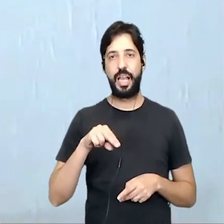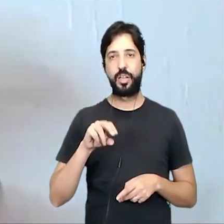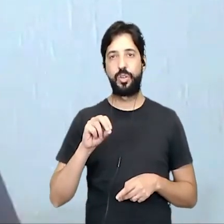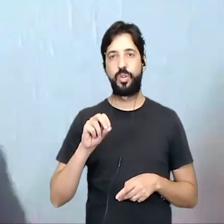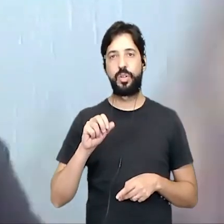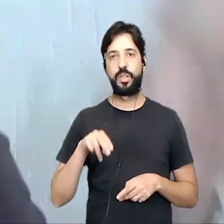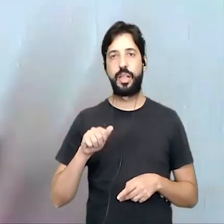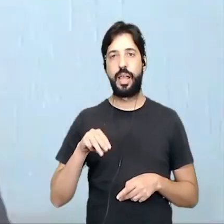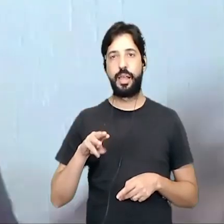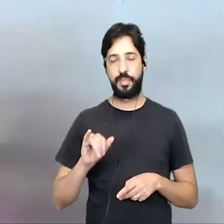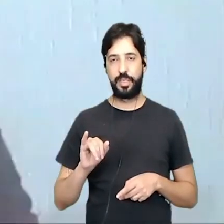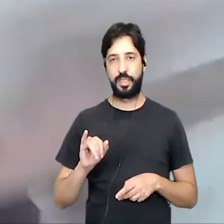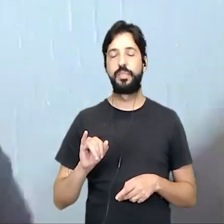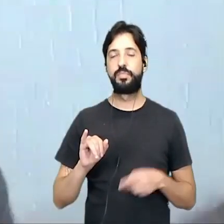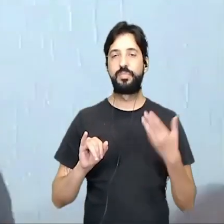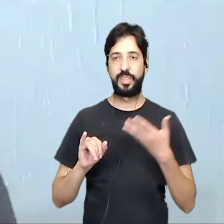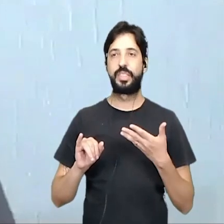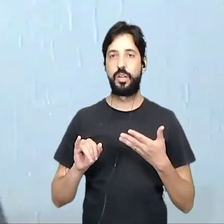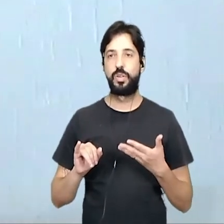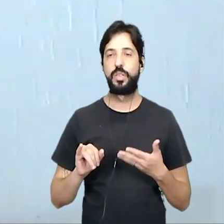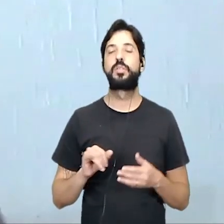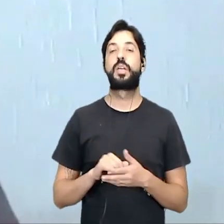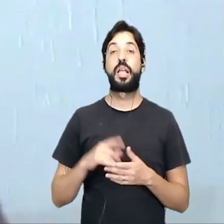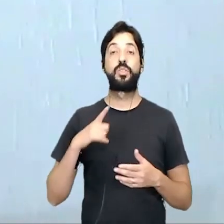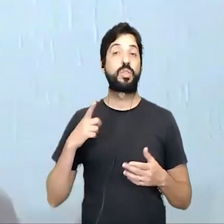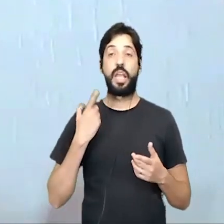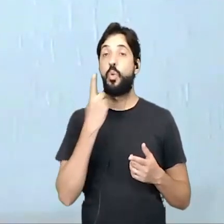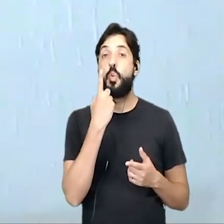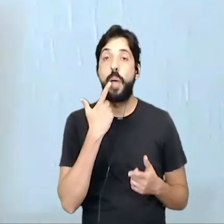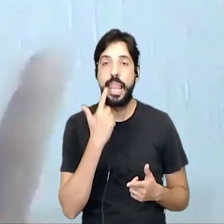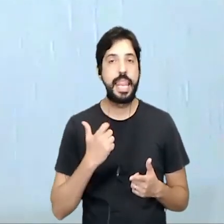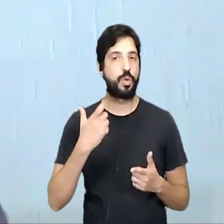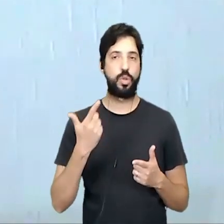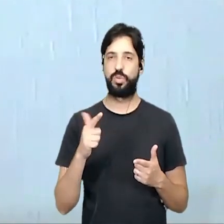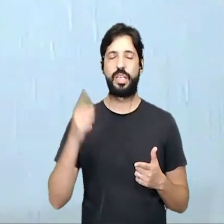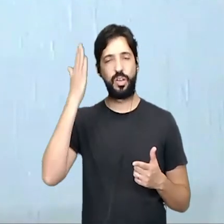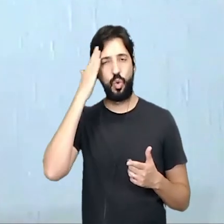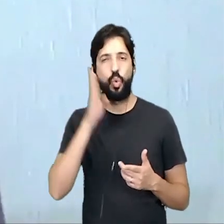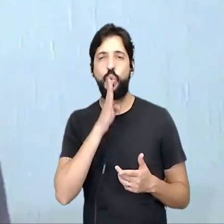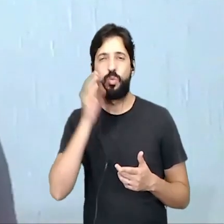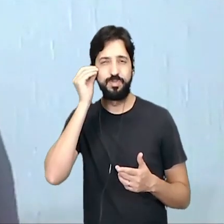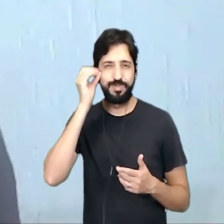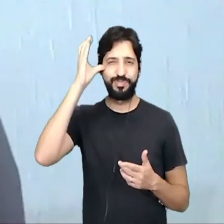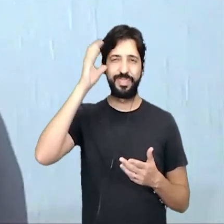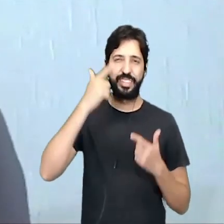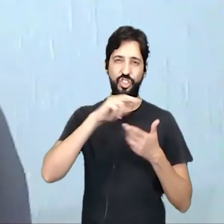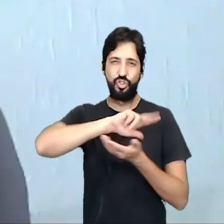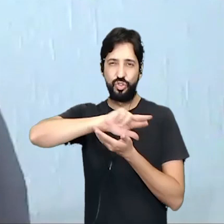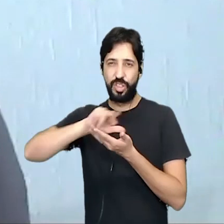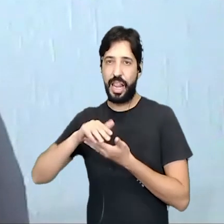dele e dos outros dialetos que tem no meio do povo Yanomami, que é muito grande e não fala uma língua só.